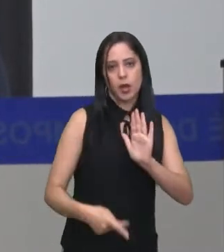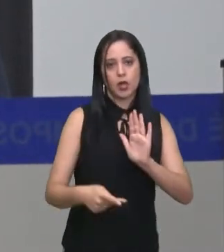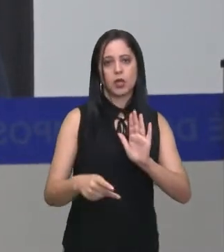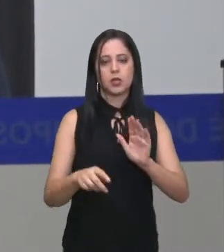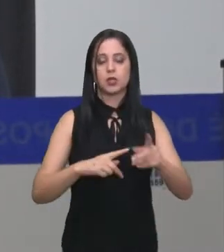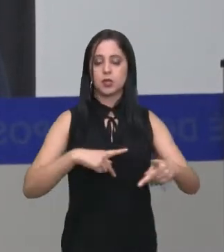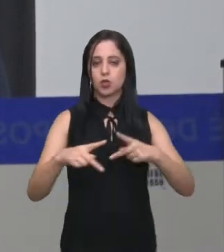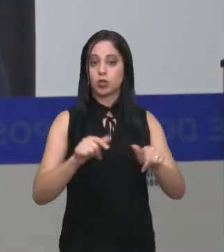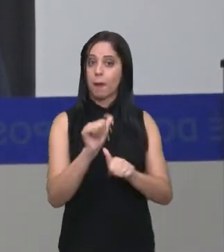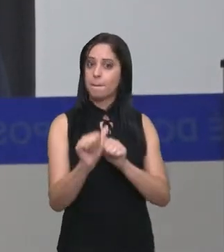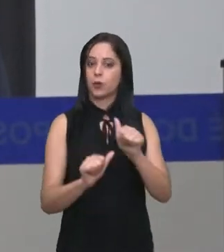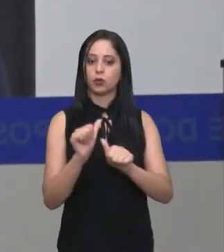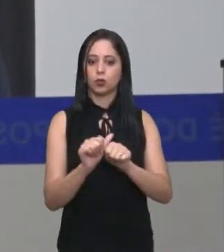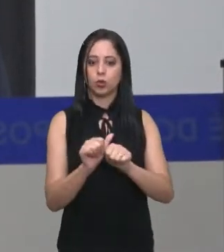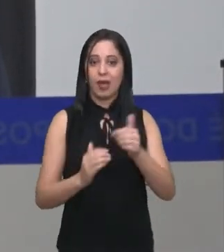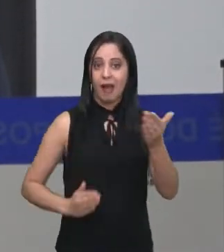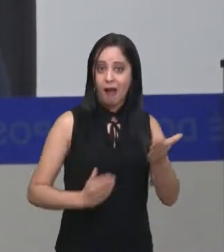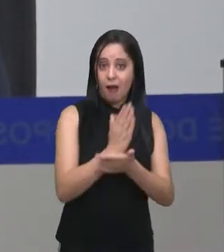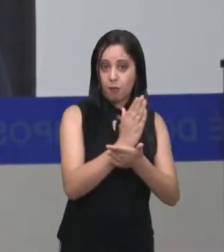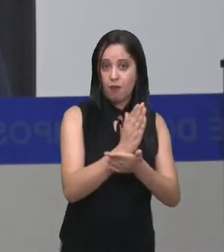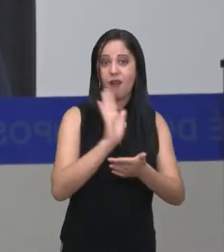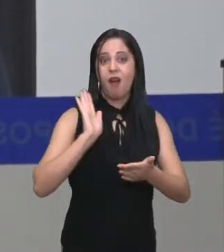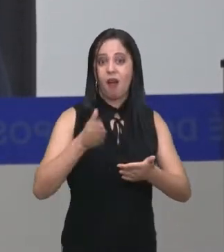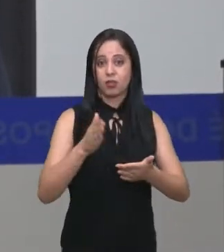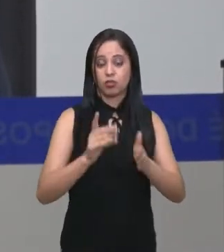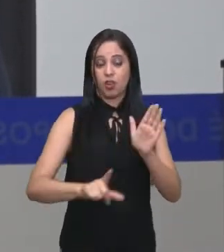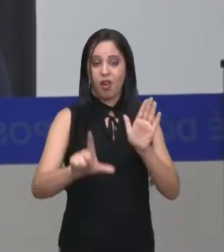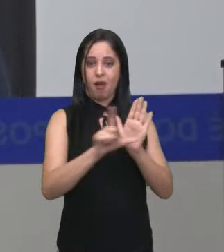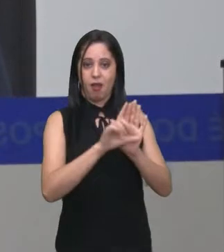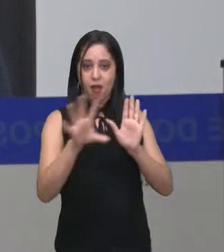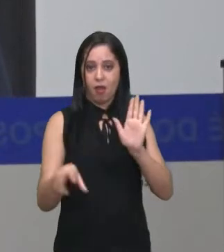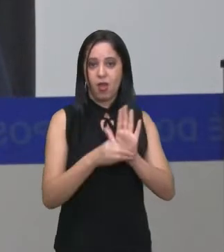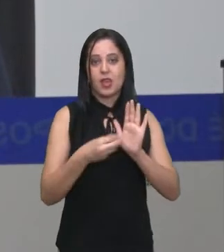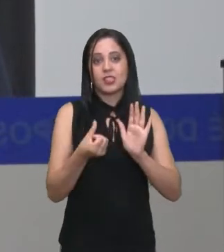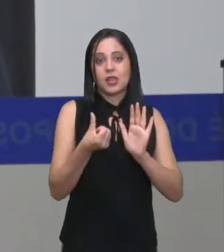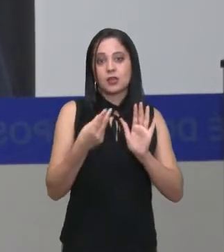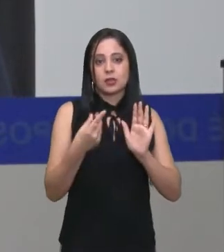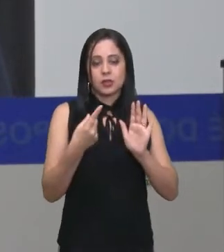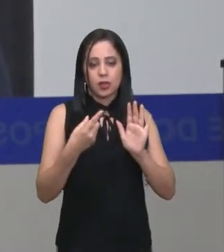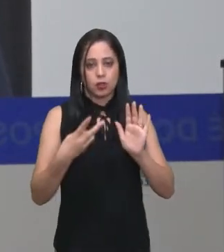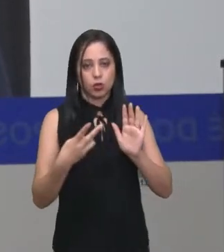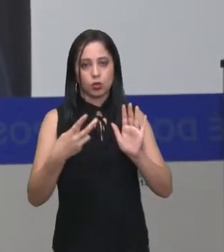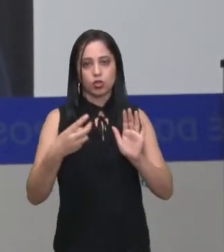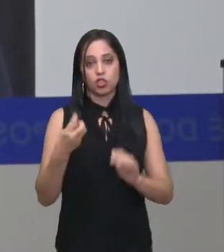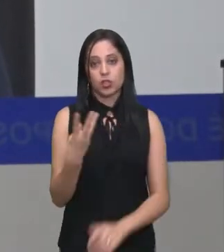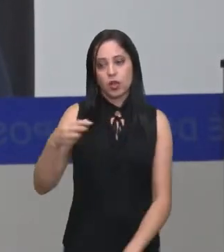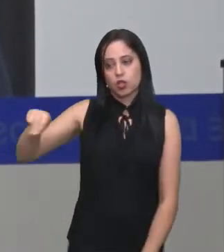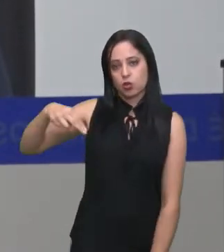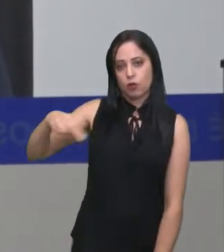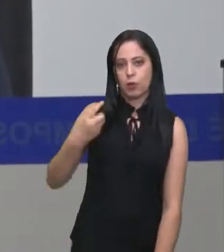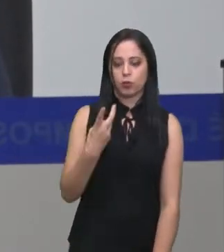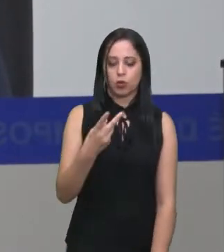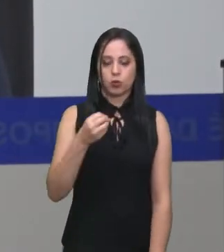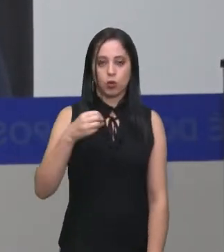Campos, aprovado e instituído pela Lei Complementar 612, de 3 de novembro de 2018.